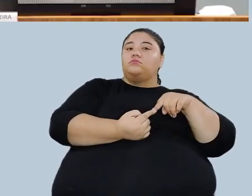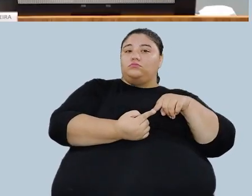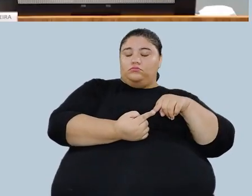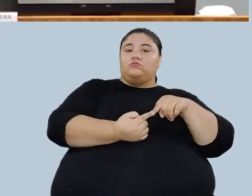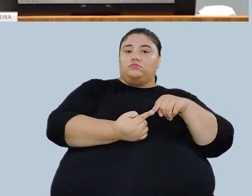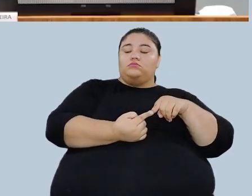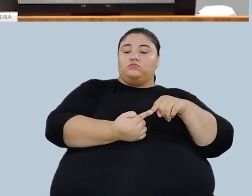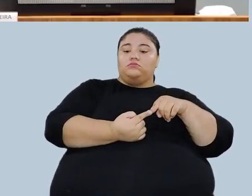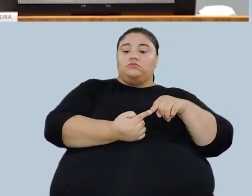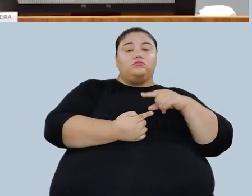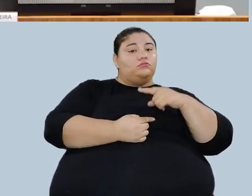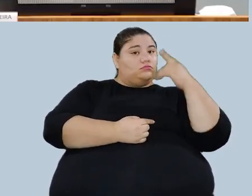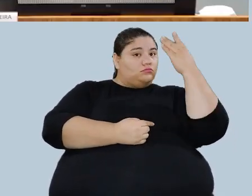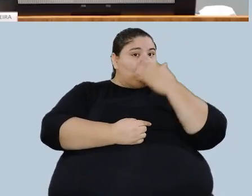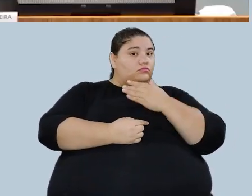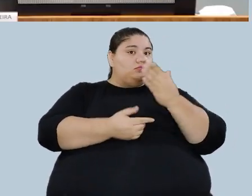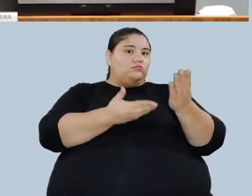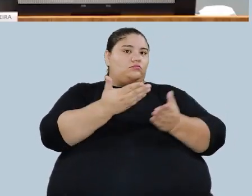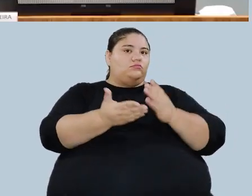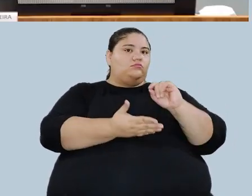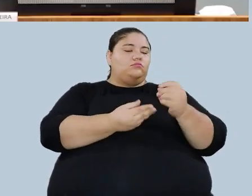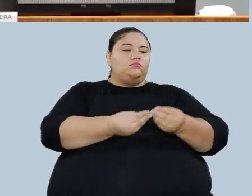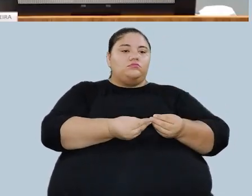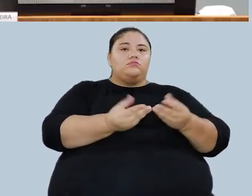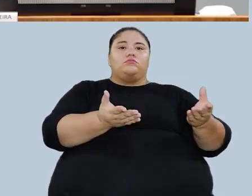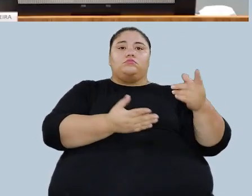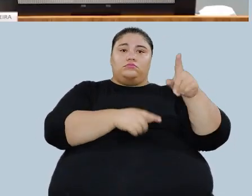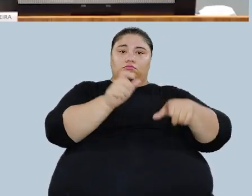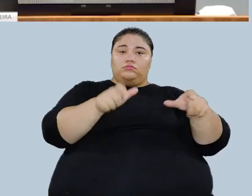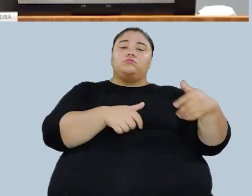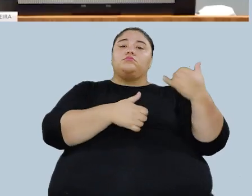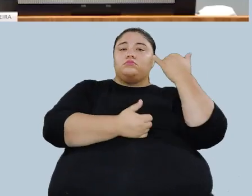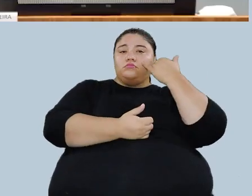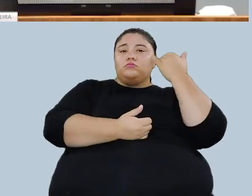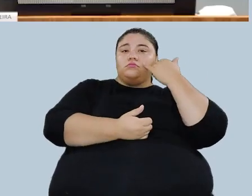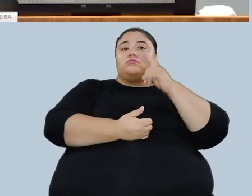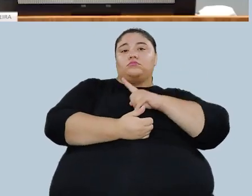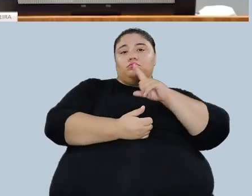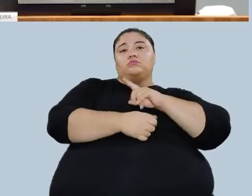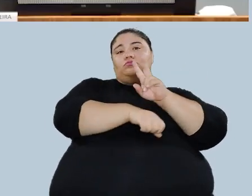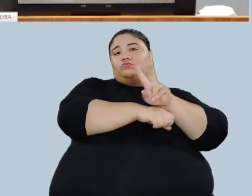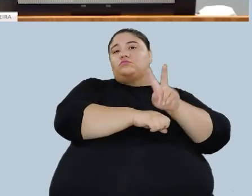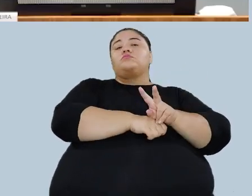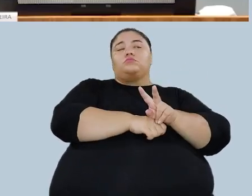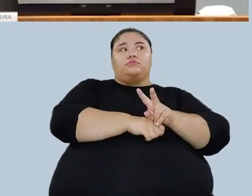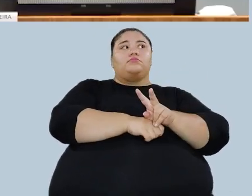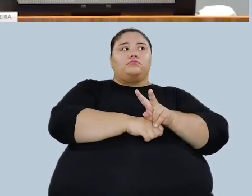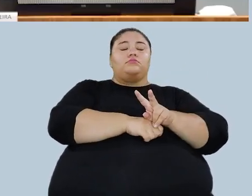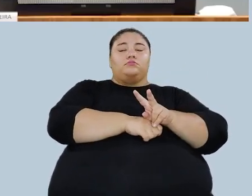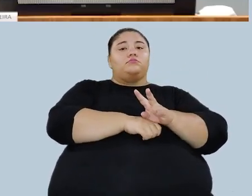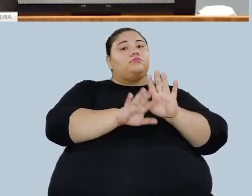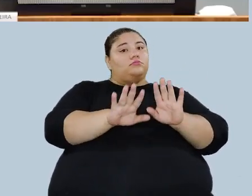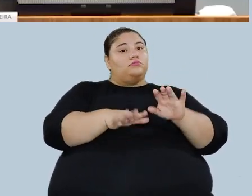meios suficientes que comprovem que o tratamento dado a essas informações terá preservação do sigilo fiscal. Então,